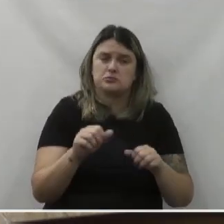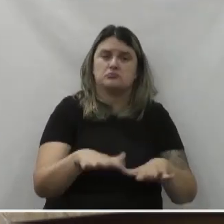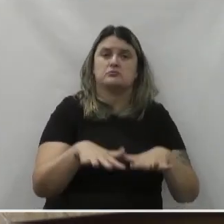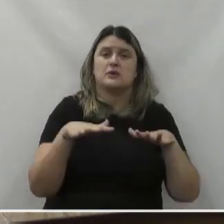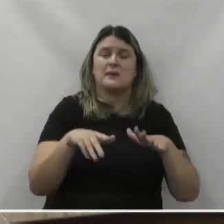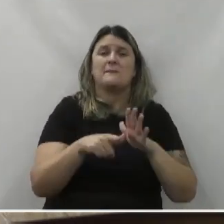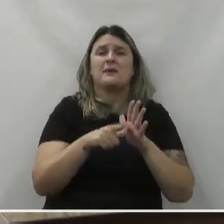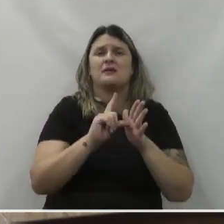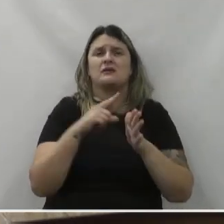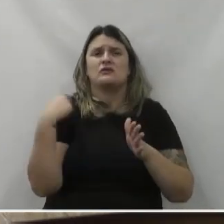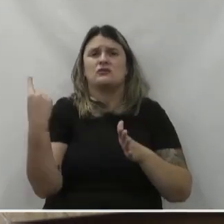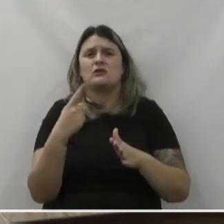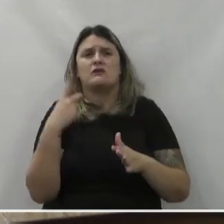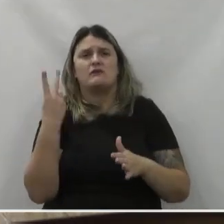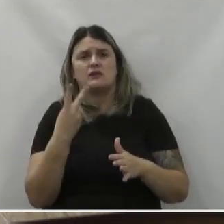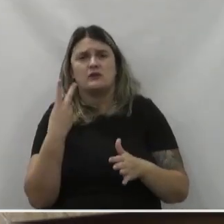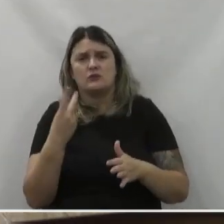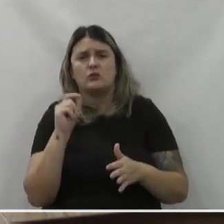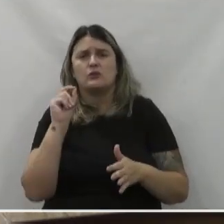antes, nós, vereadores aqui,